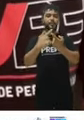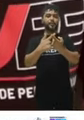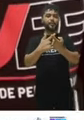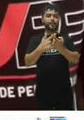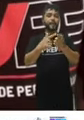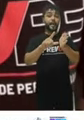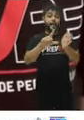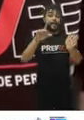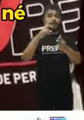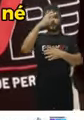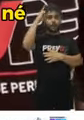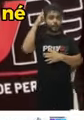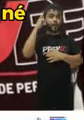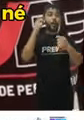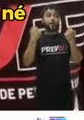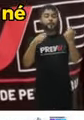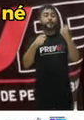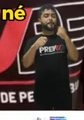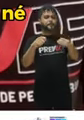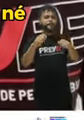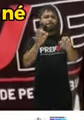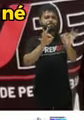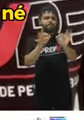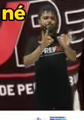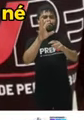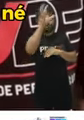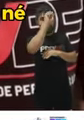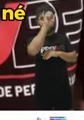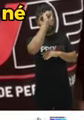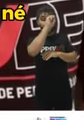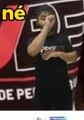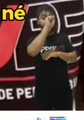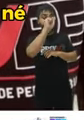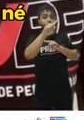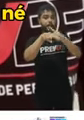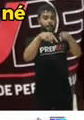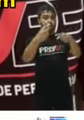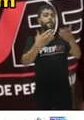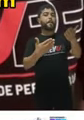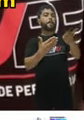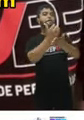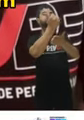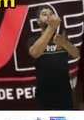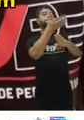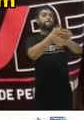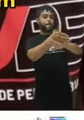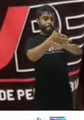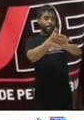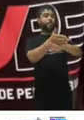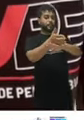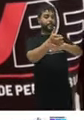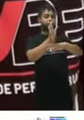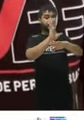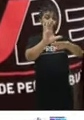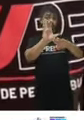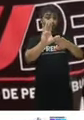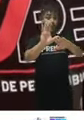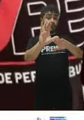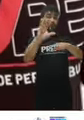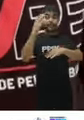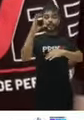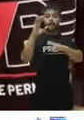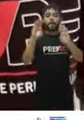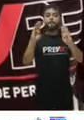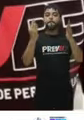no ano 2017, conseguindo aí a minha entrada na graduação, né, que eu tanto queria, em Ciências Biológicas,